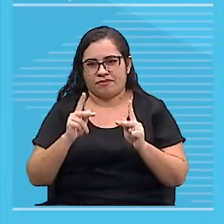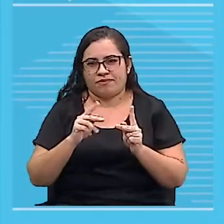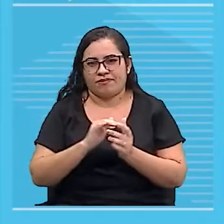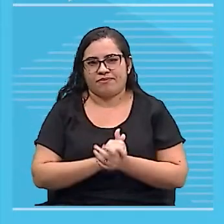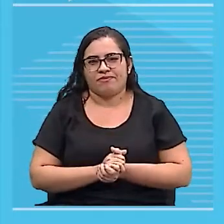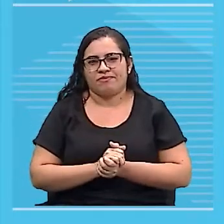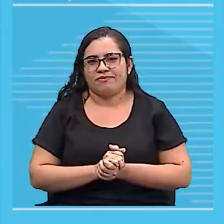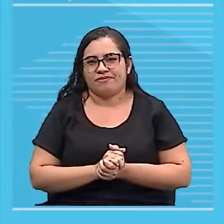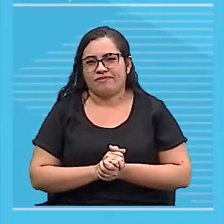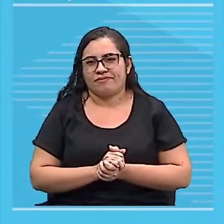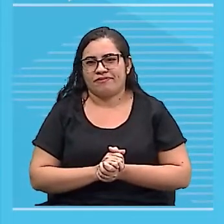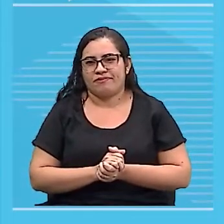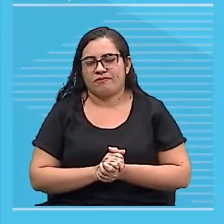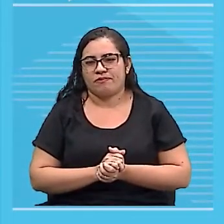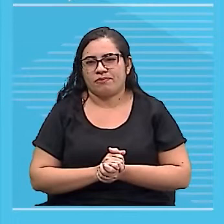minutinhos.